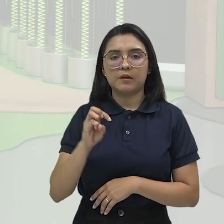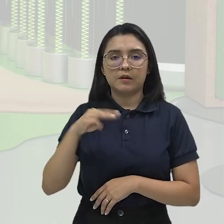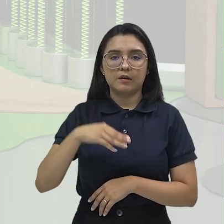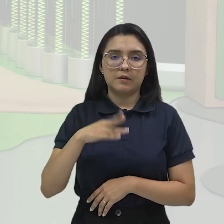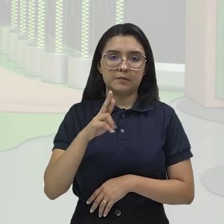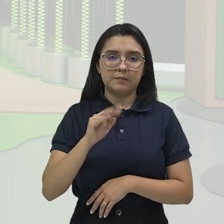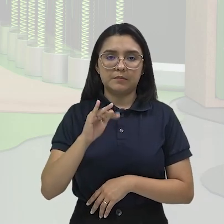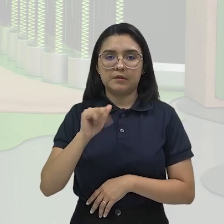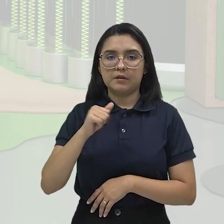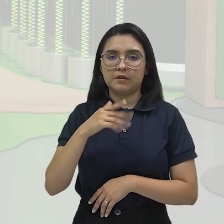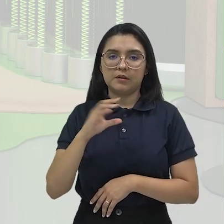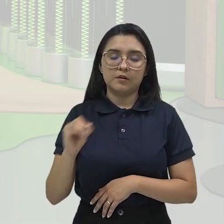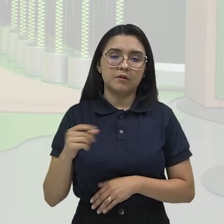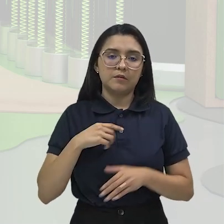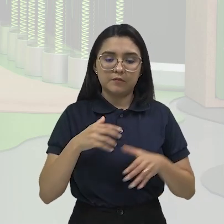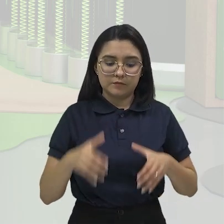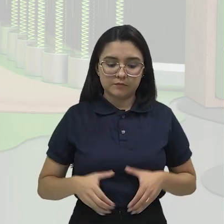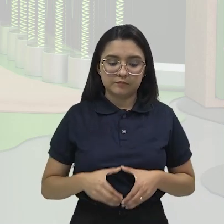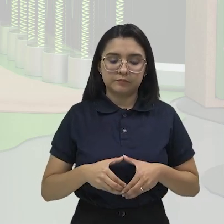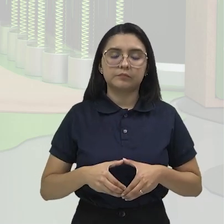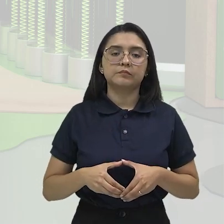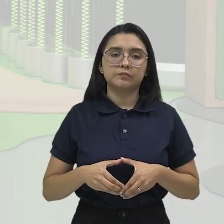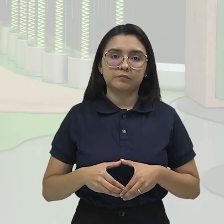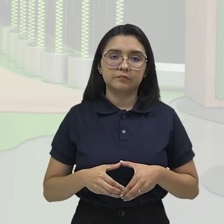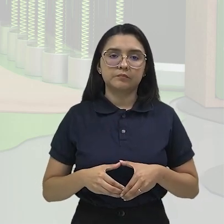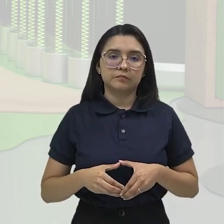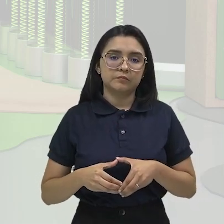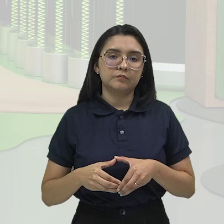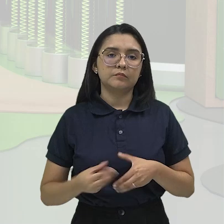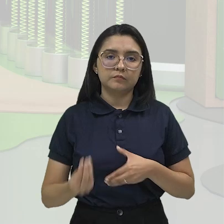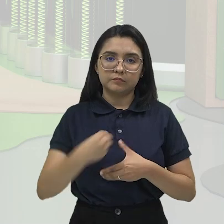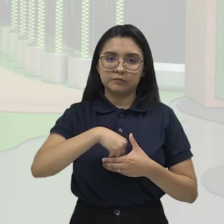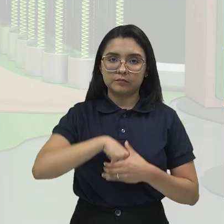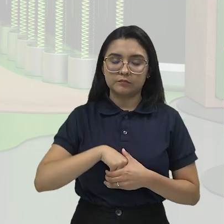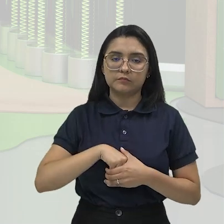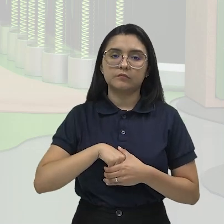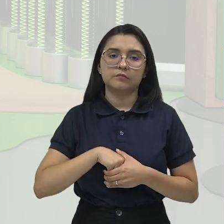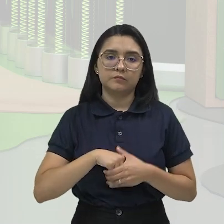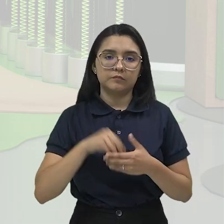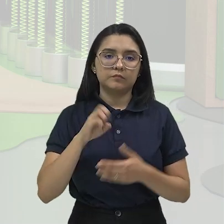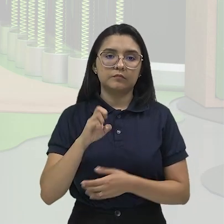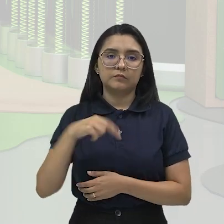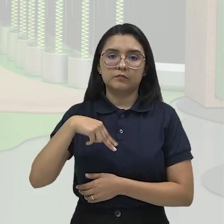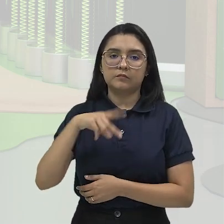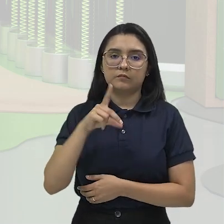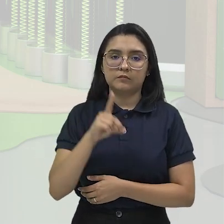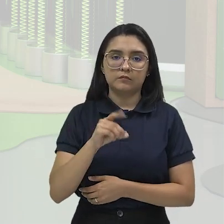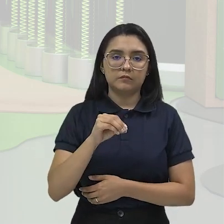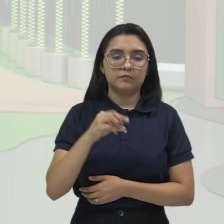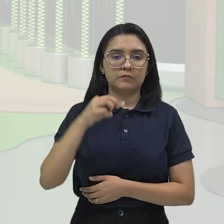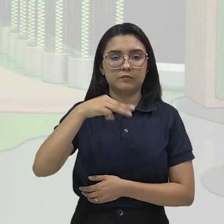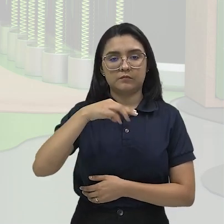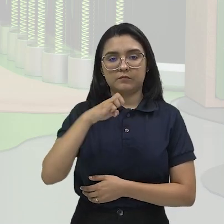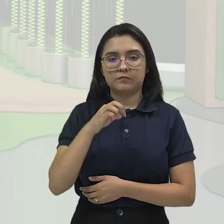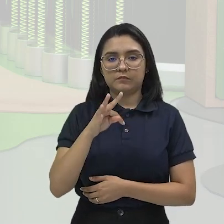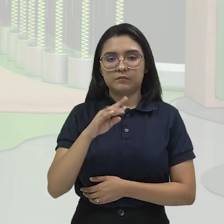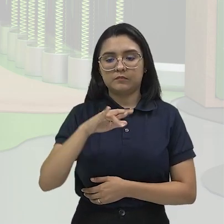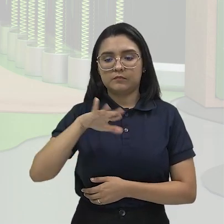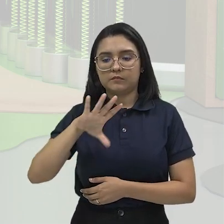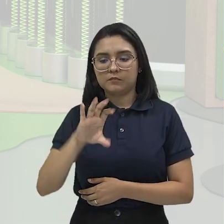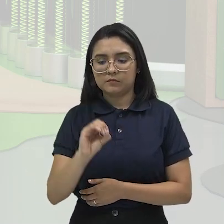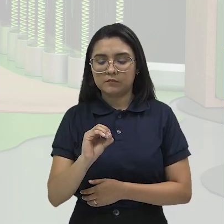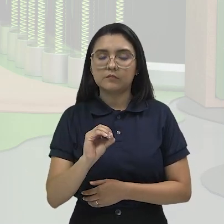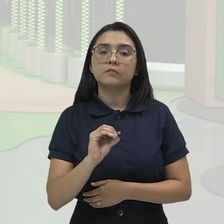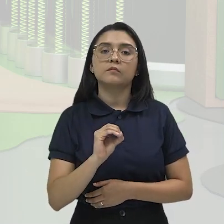no interior do útero, tá? Naquela camada que nós vimos, que é chamada de endométrio, e é ali que vai acontecer,